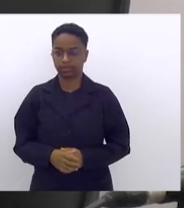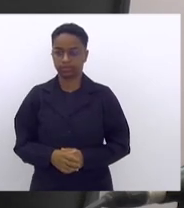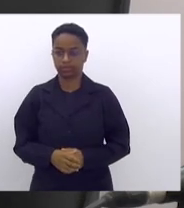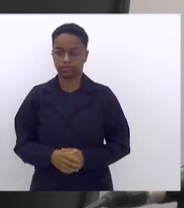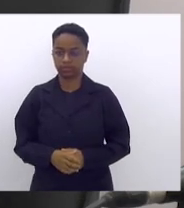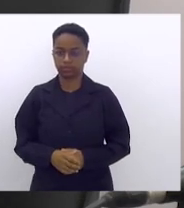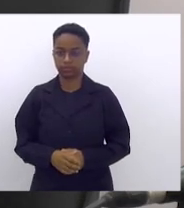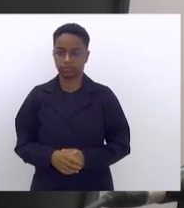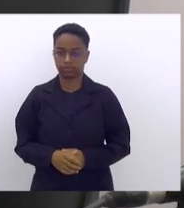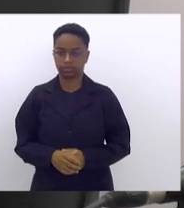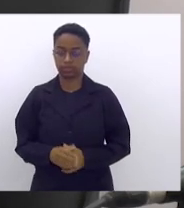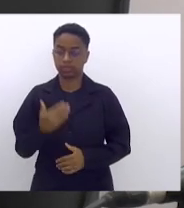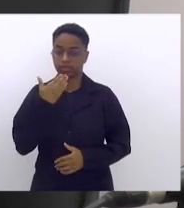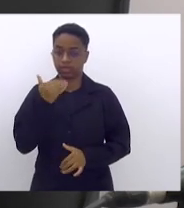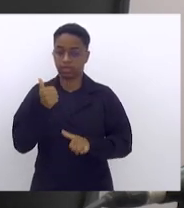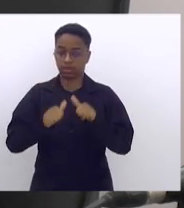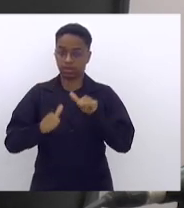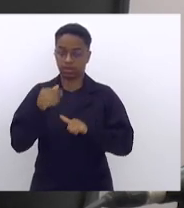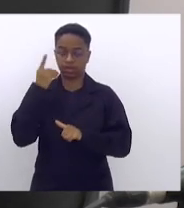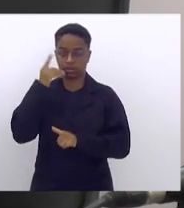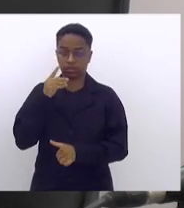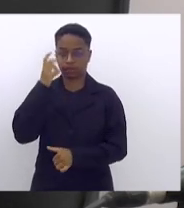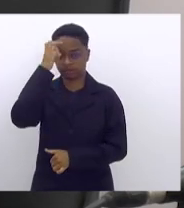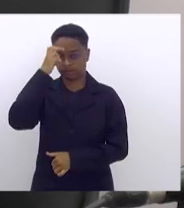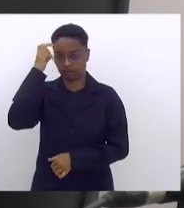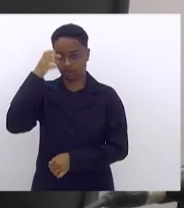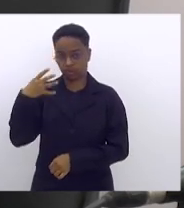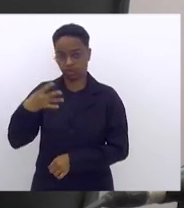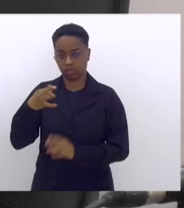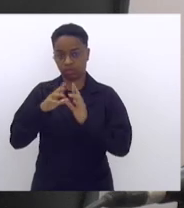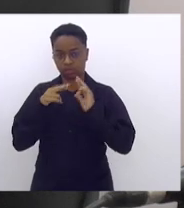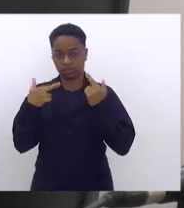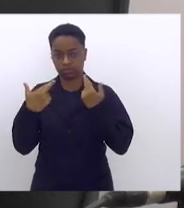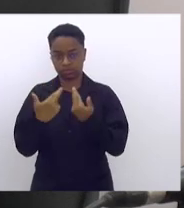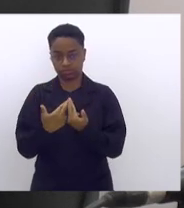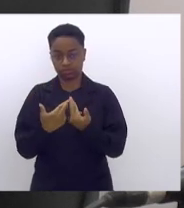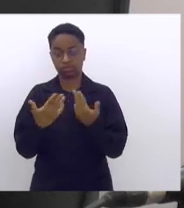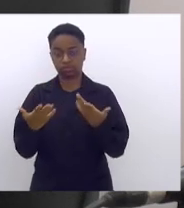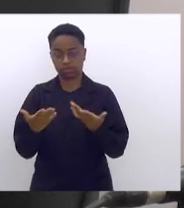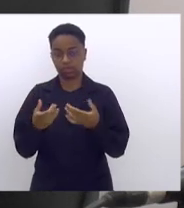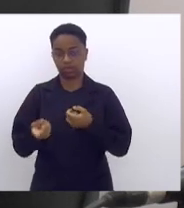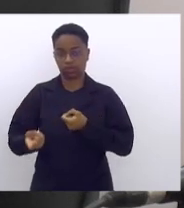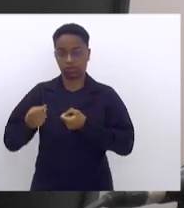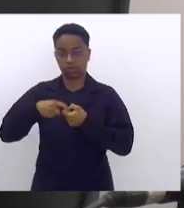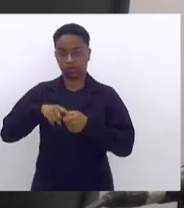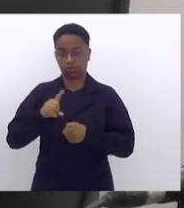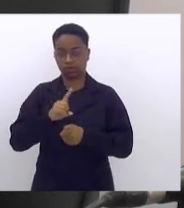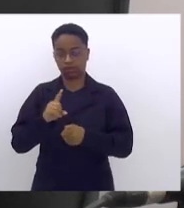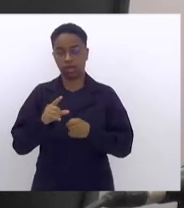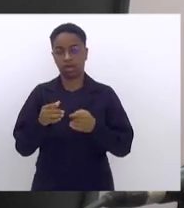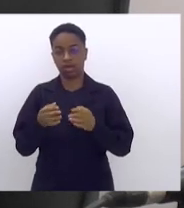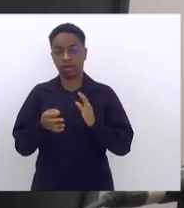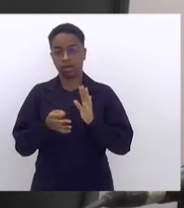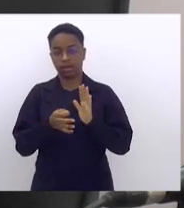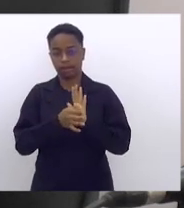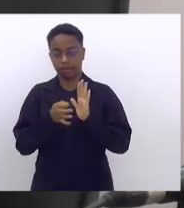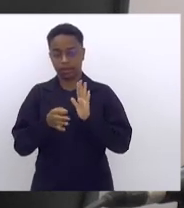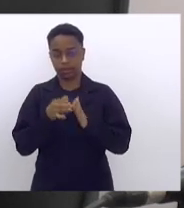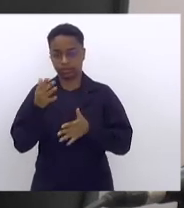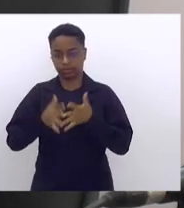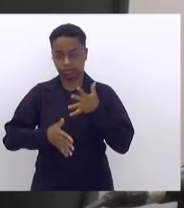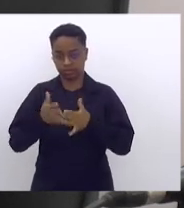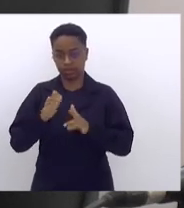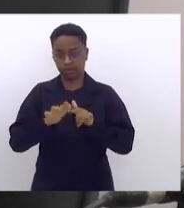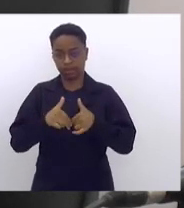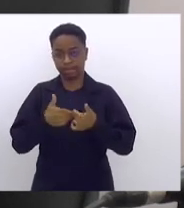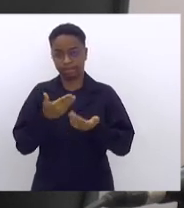pedido de vista foi da deputada Verônica Lima na 4ª reunião extraordinária, sem retorno. O parecer é pela prejudicabilidade pela